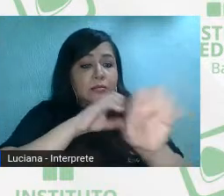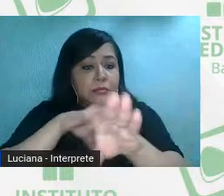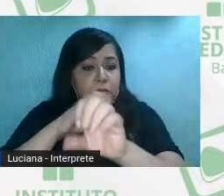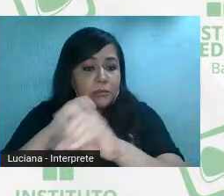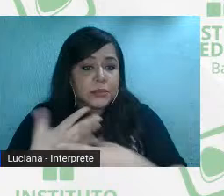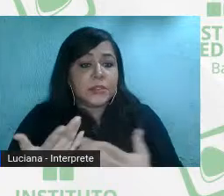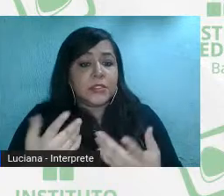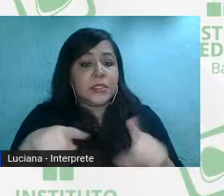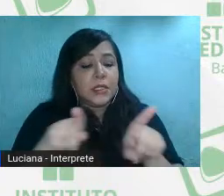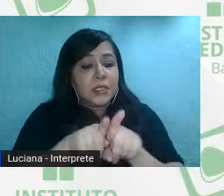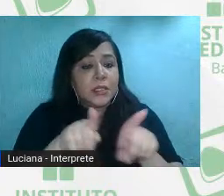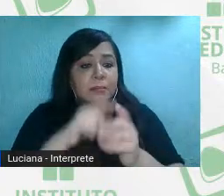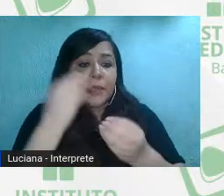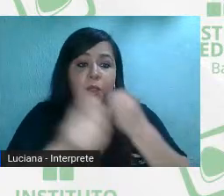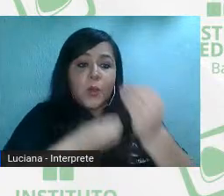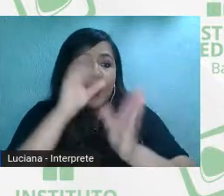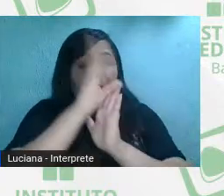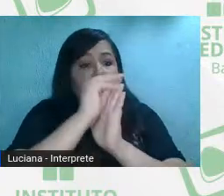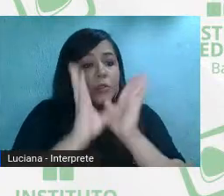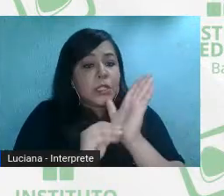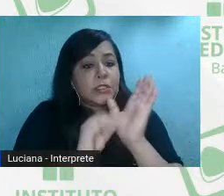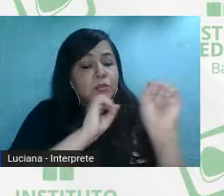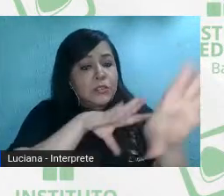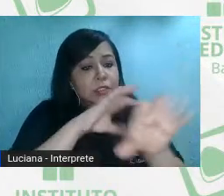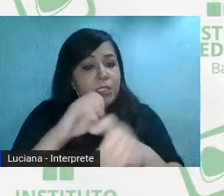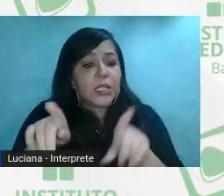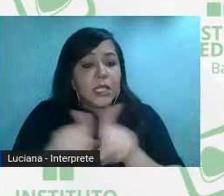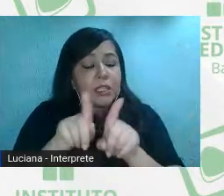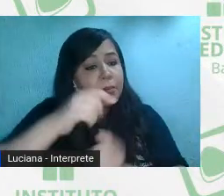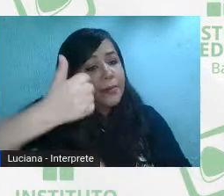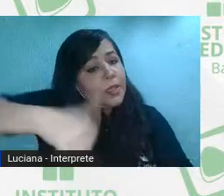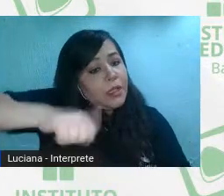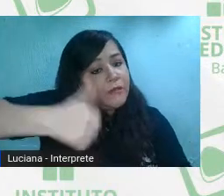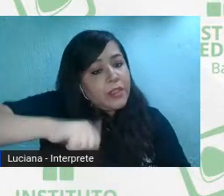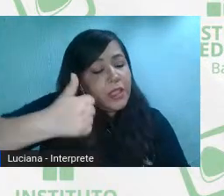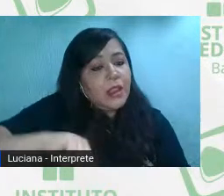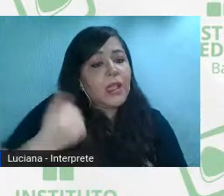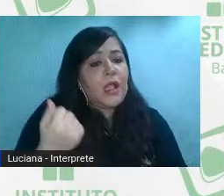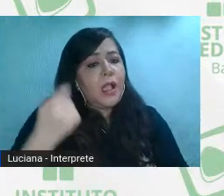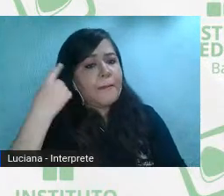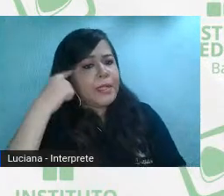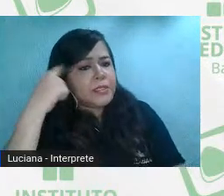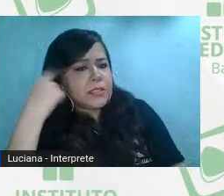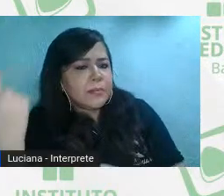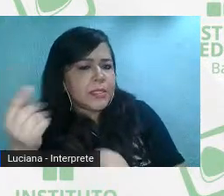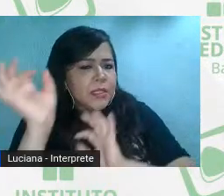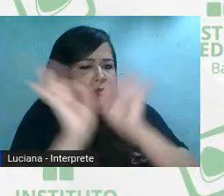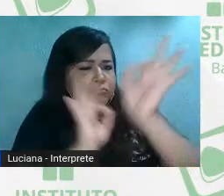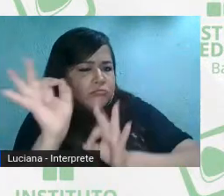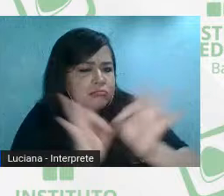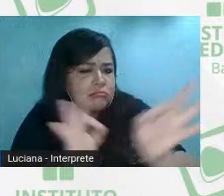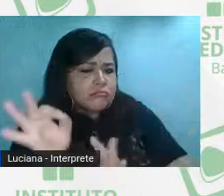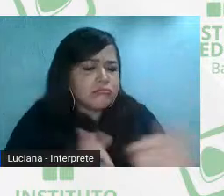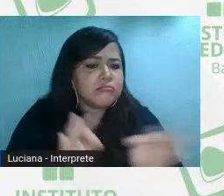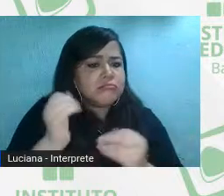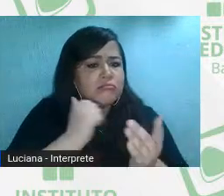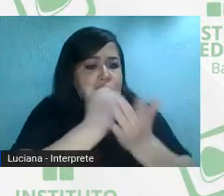maneira de abordar os conteúdos e até a maneira de avaliar estão sendo repensadas é muito enriquecedor para um futuro